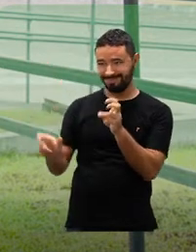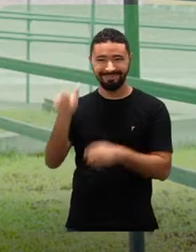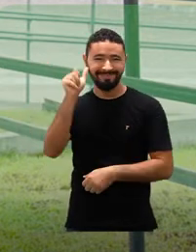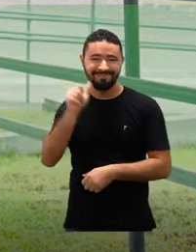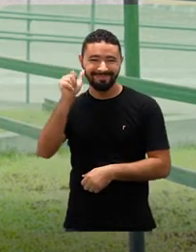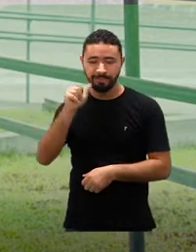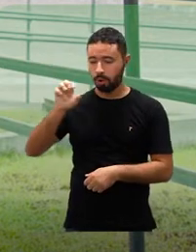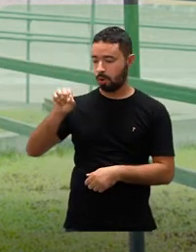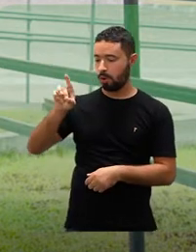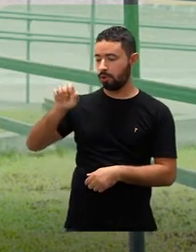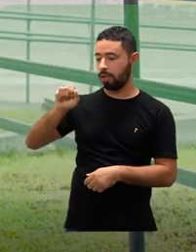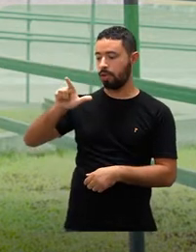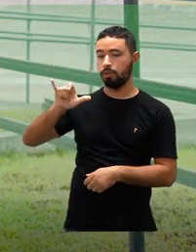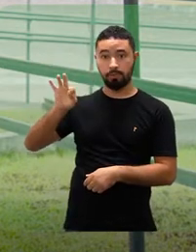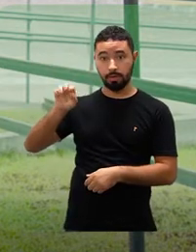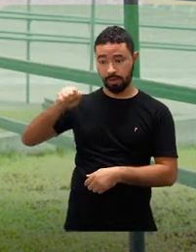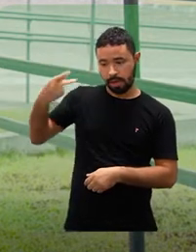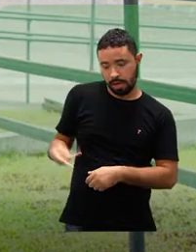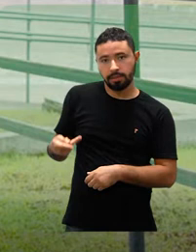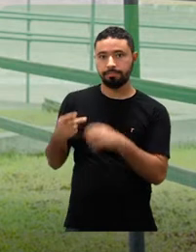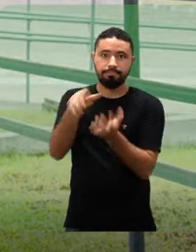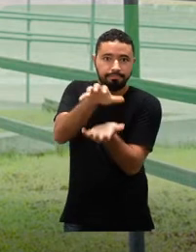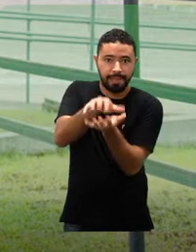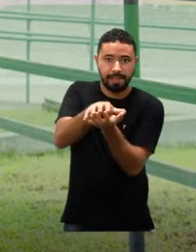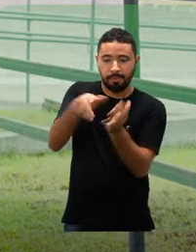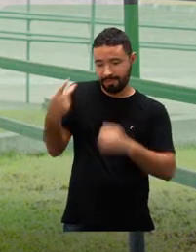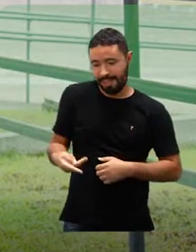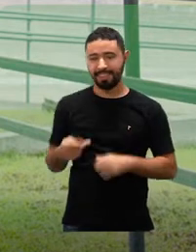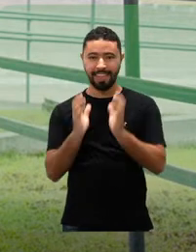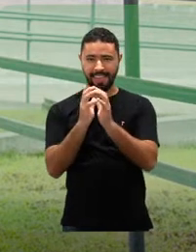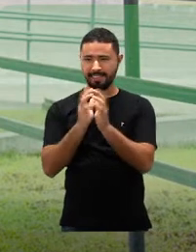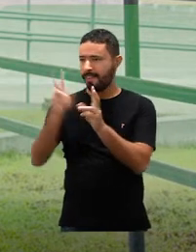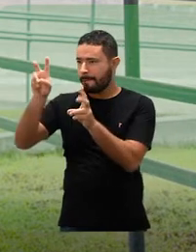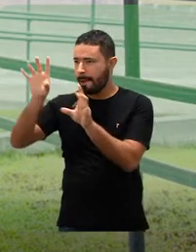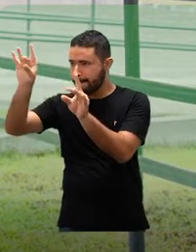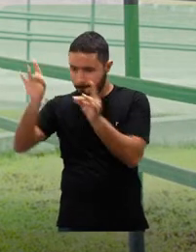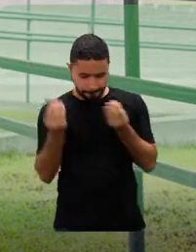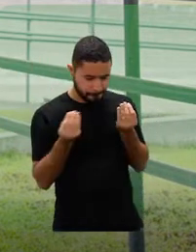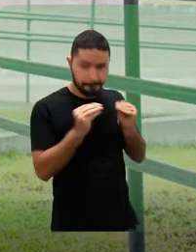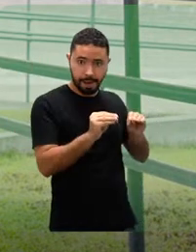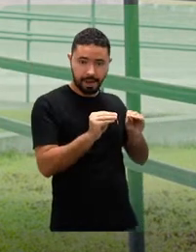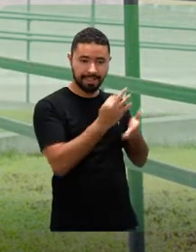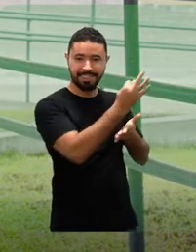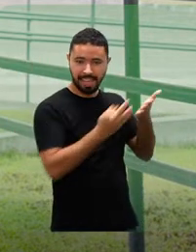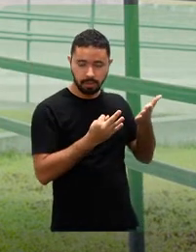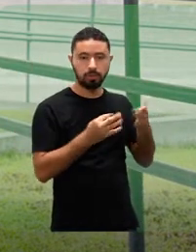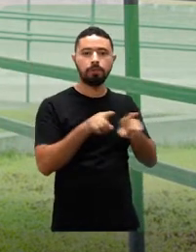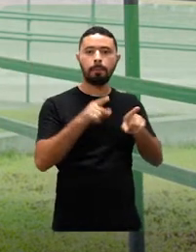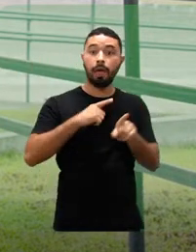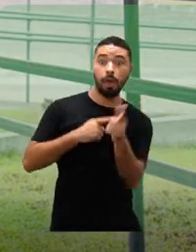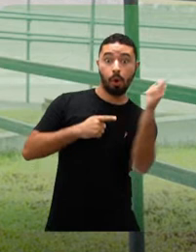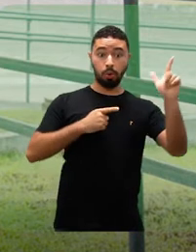de Odaiuta Alves, que é uma escritora pernambucana, aqui recifense, e ele vai permear a história através